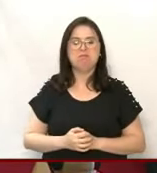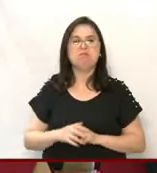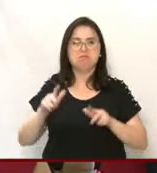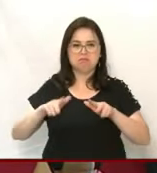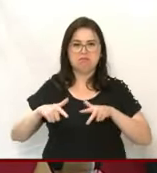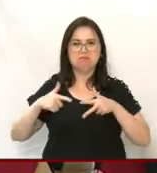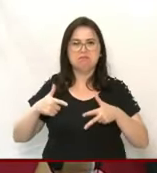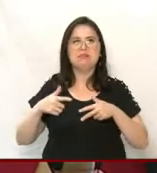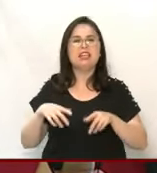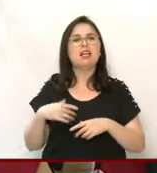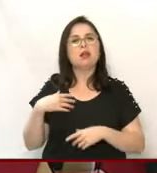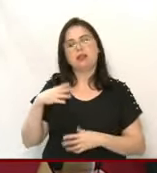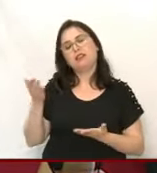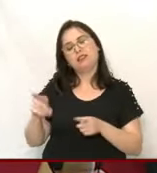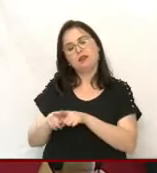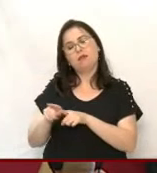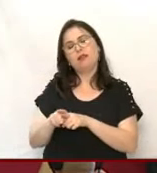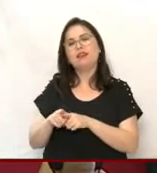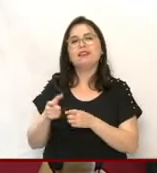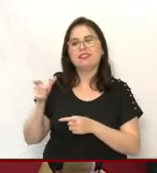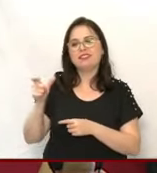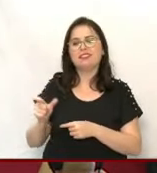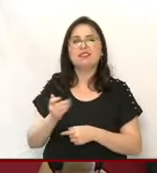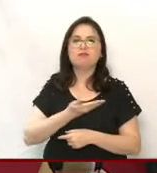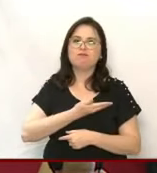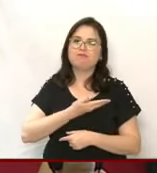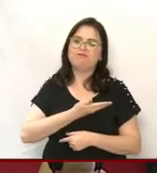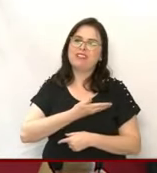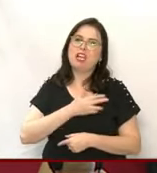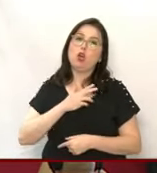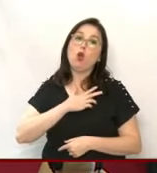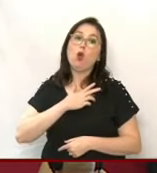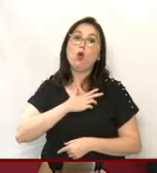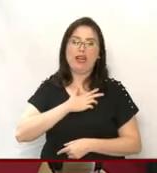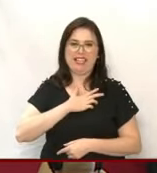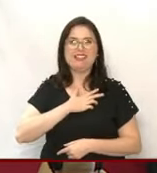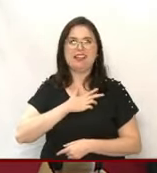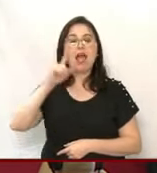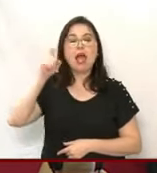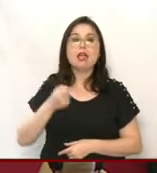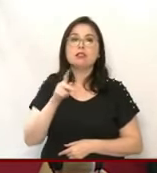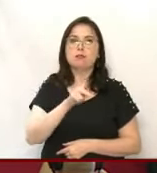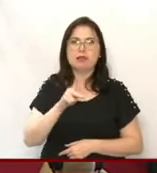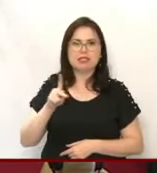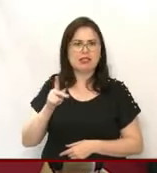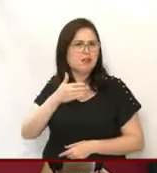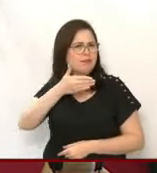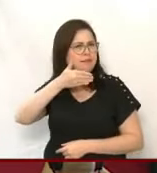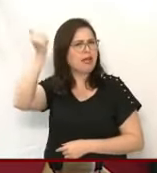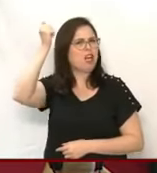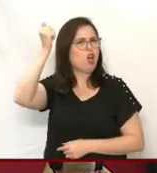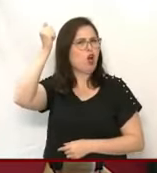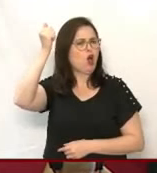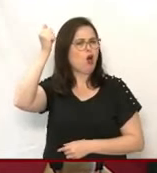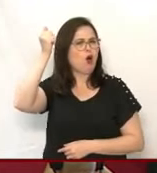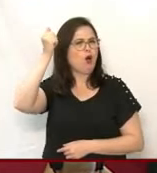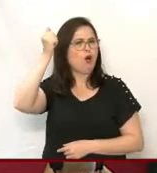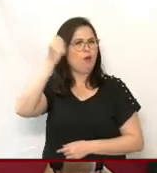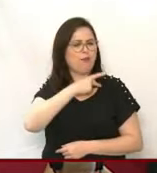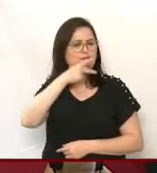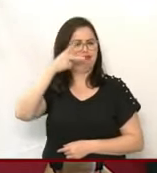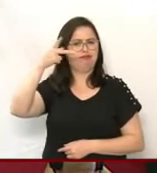E o nosso companheiro Lula, né? Também ex-presidente desse sindicato, ou melhor, presidente do Brasil